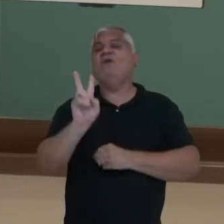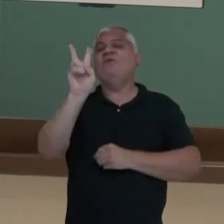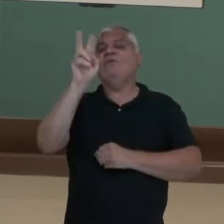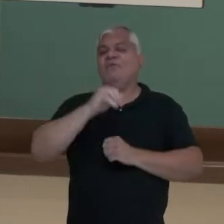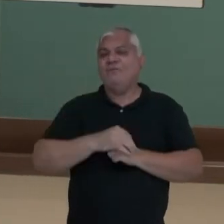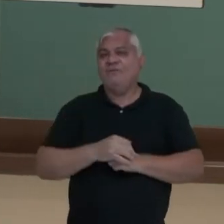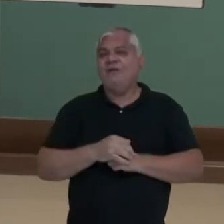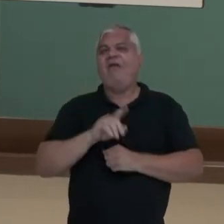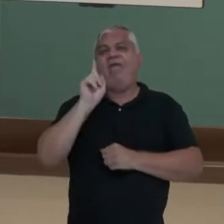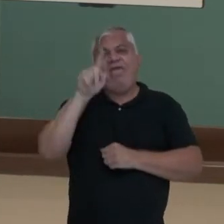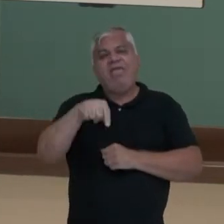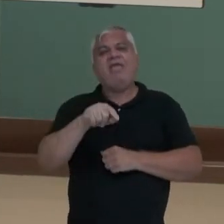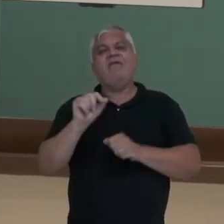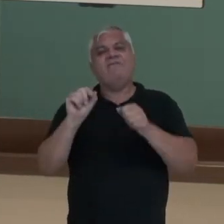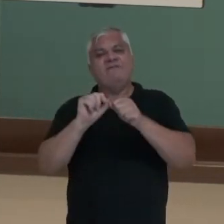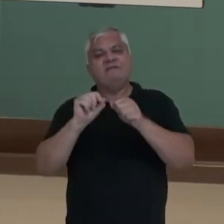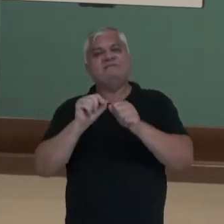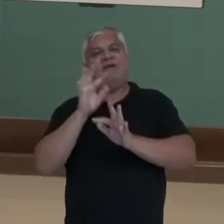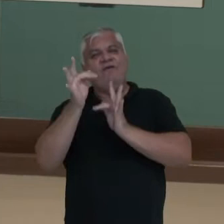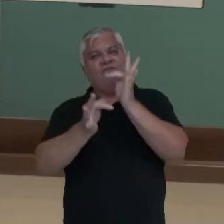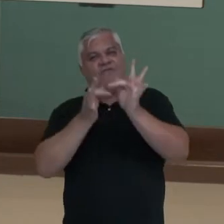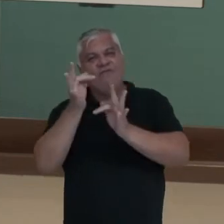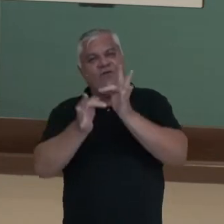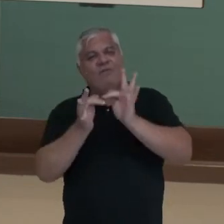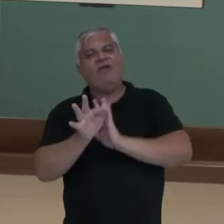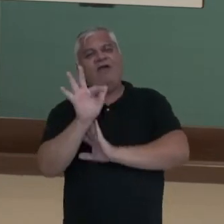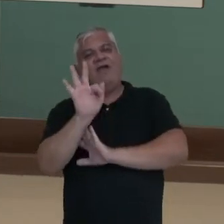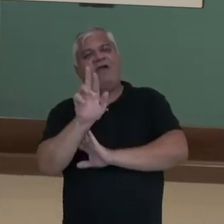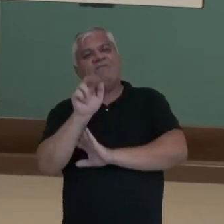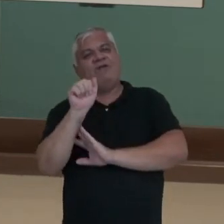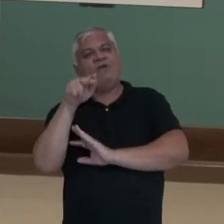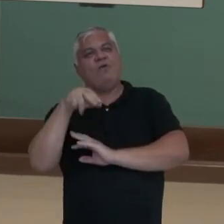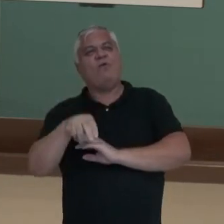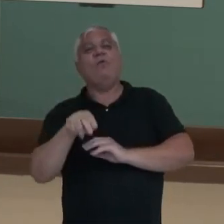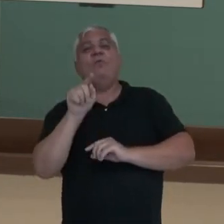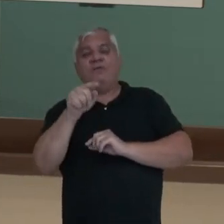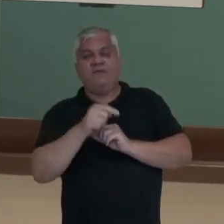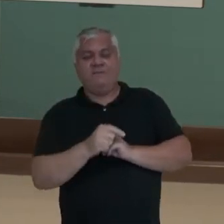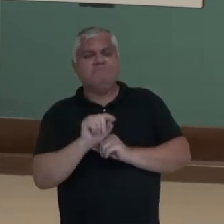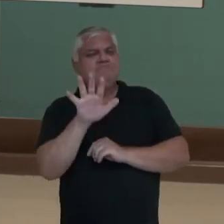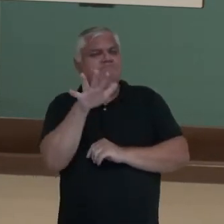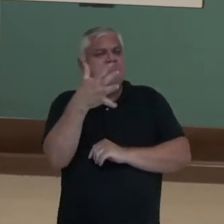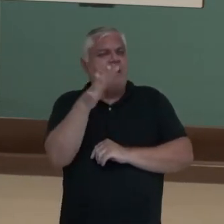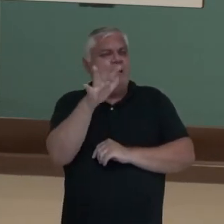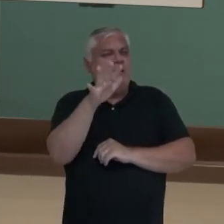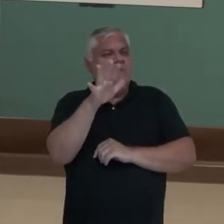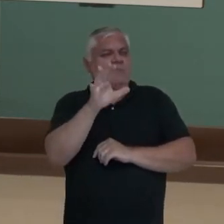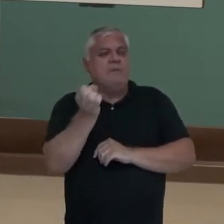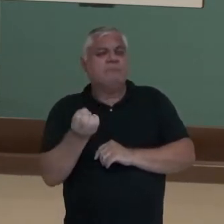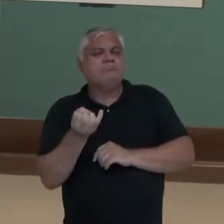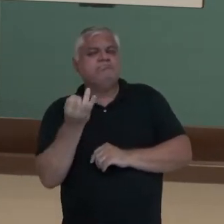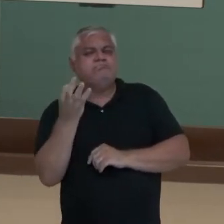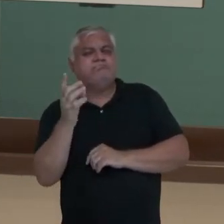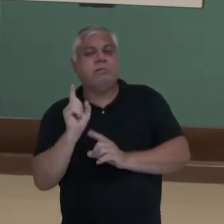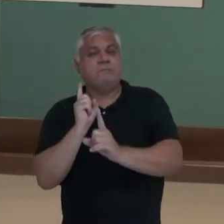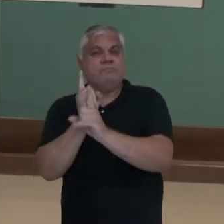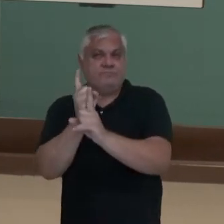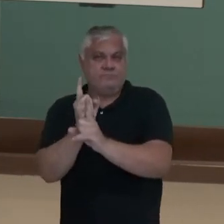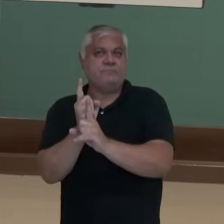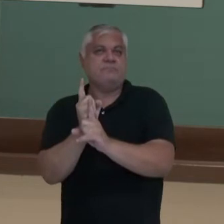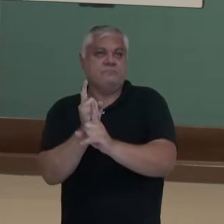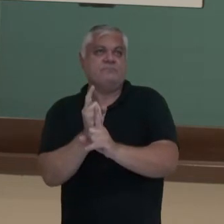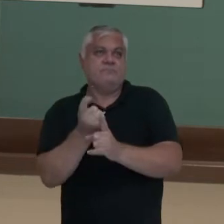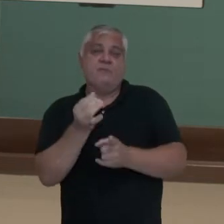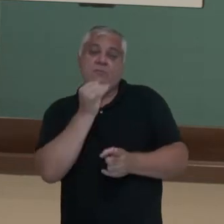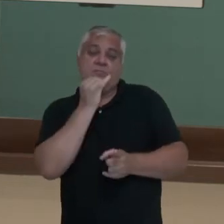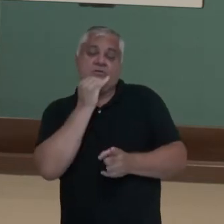gente aplica o método de Francon, que diz o seguinte, que nós vamos fazer uma aproximação a